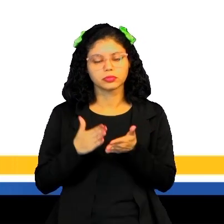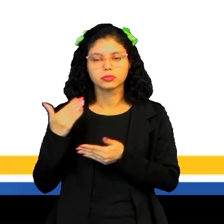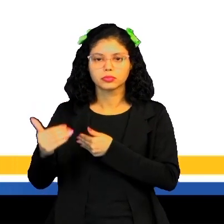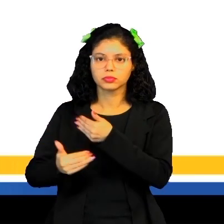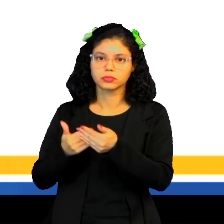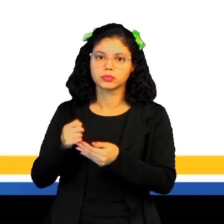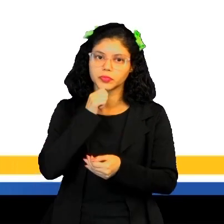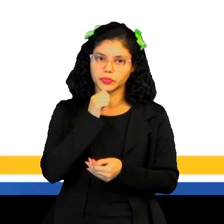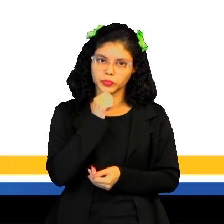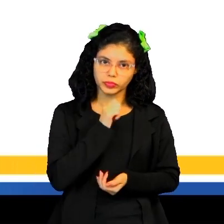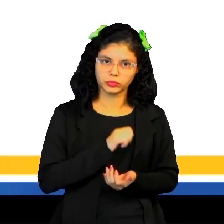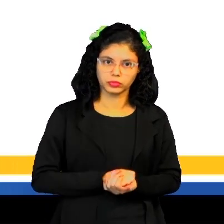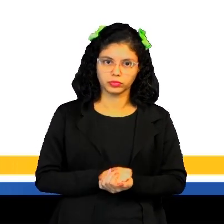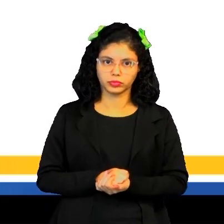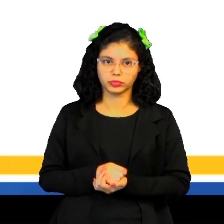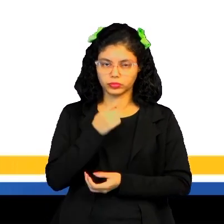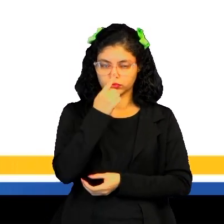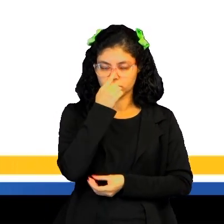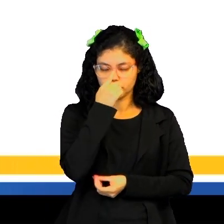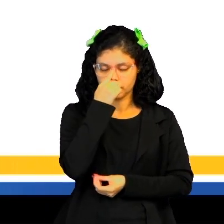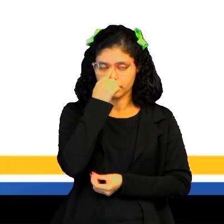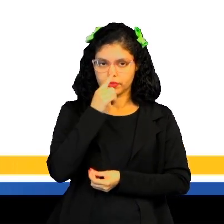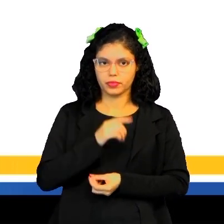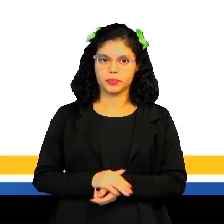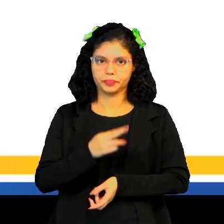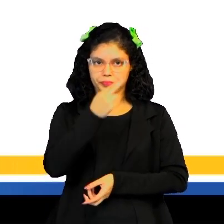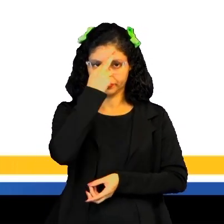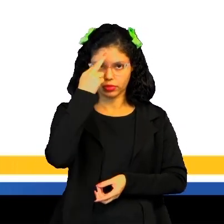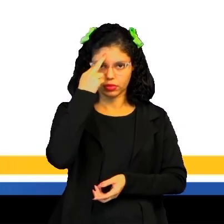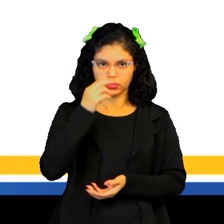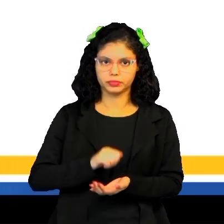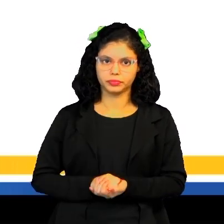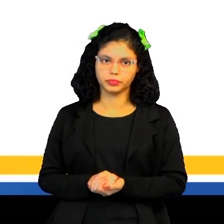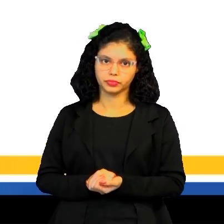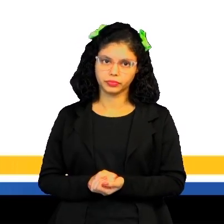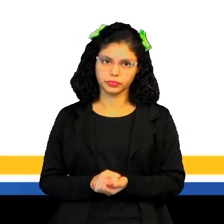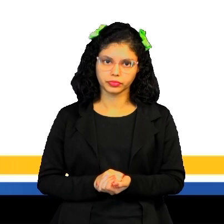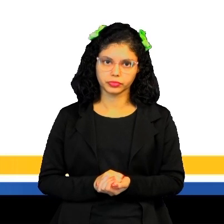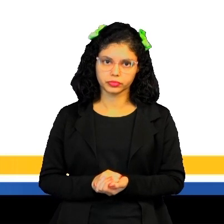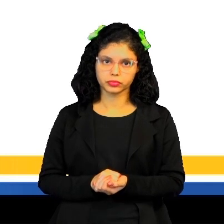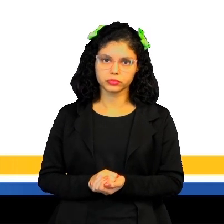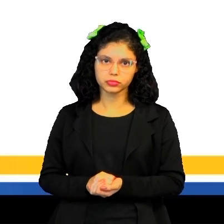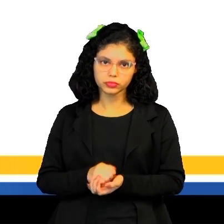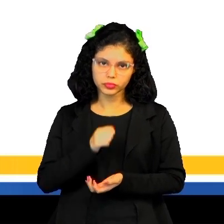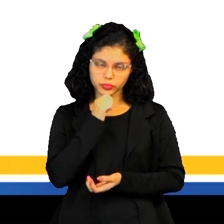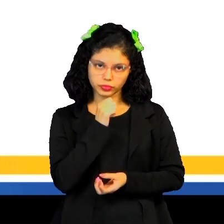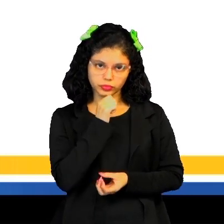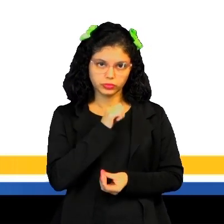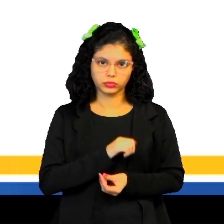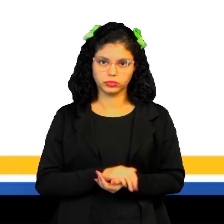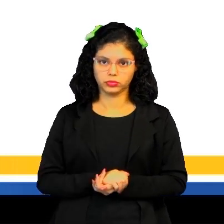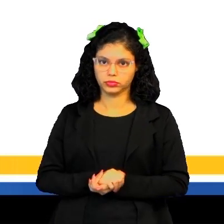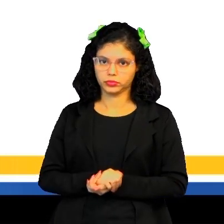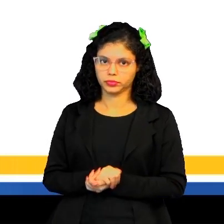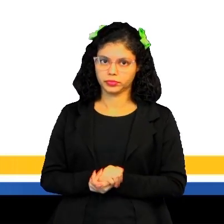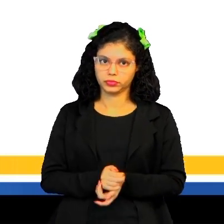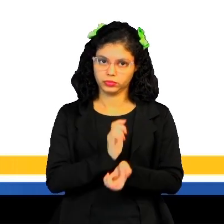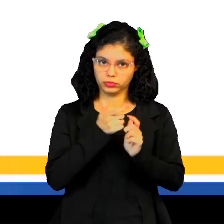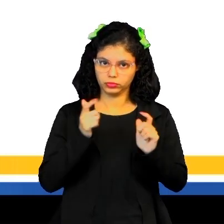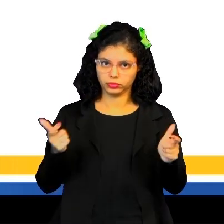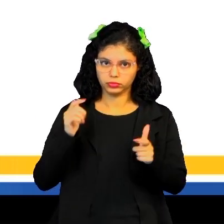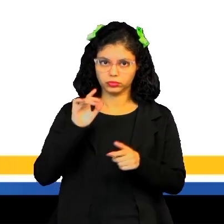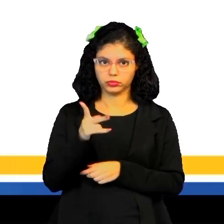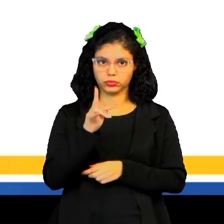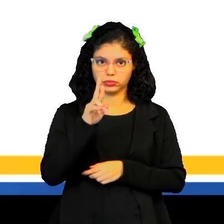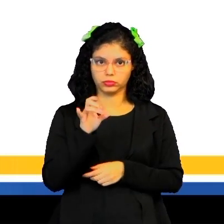essas realizações. A história, é uma herança grega. Ao